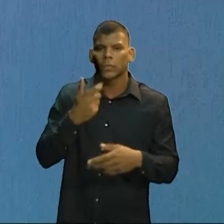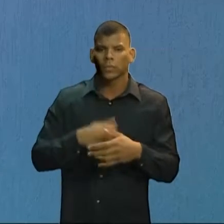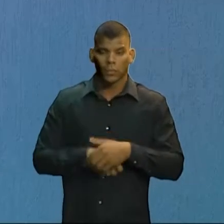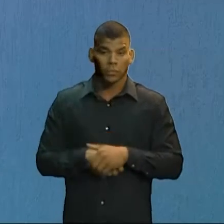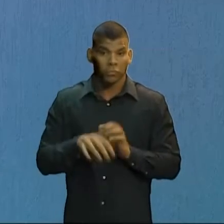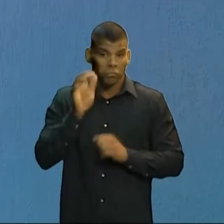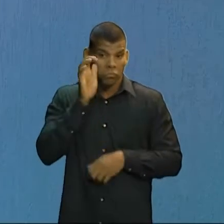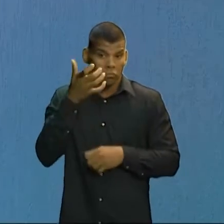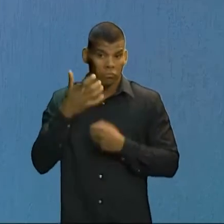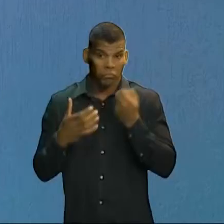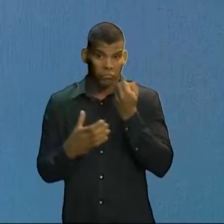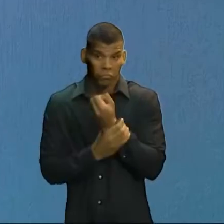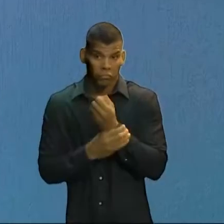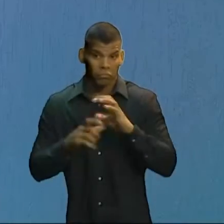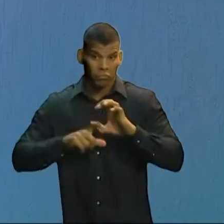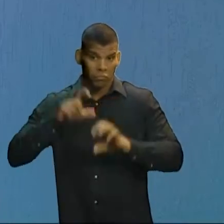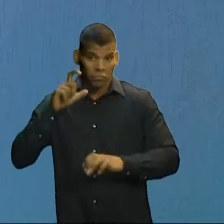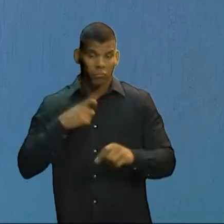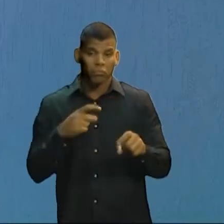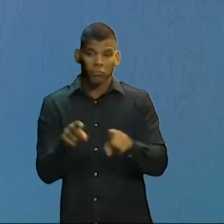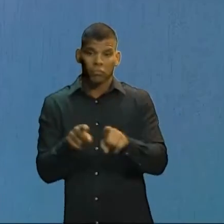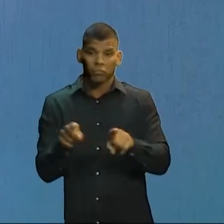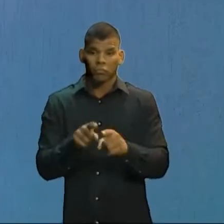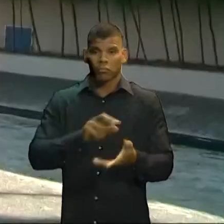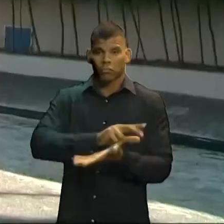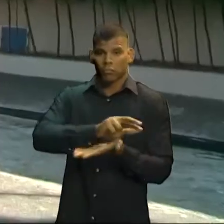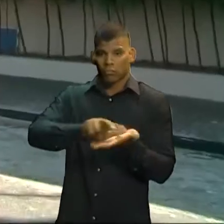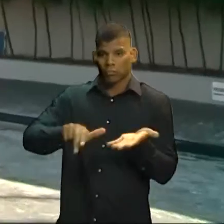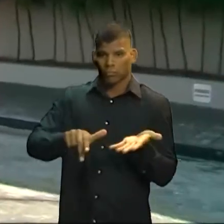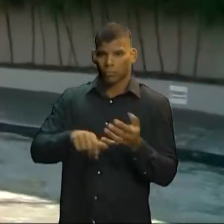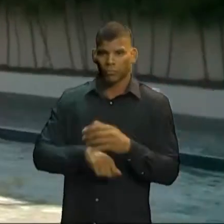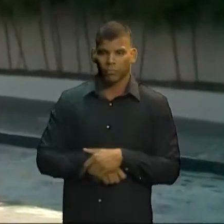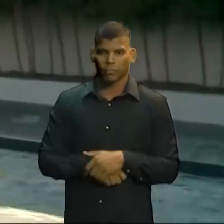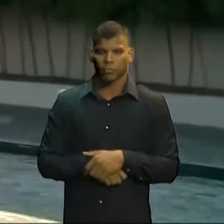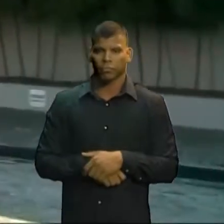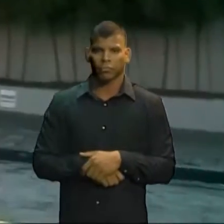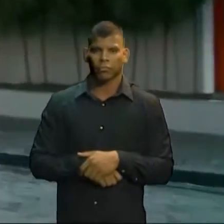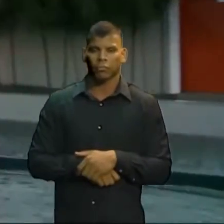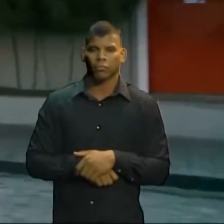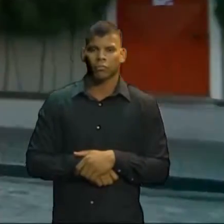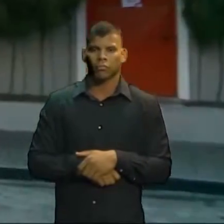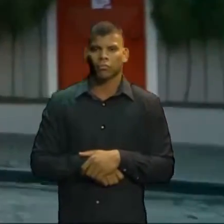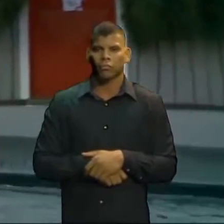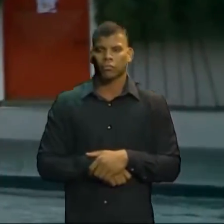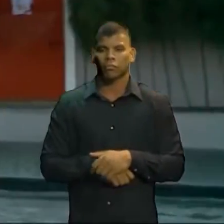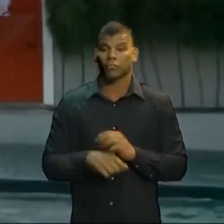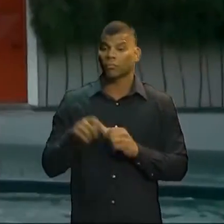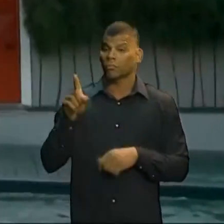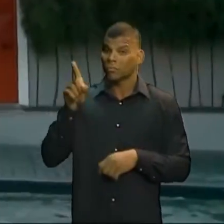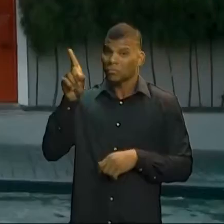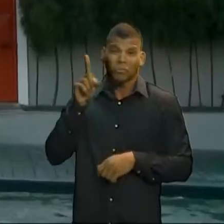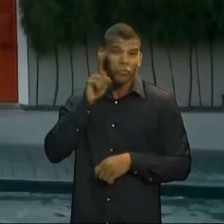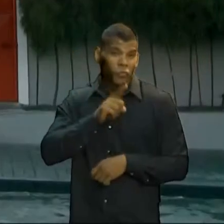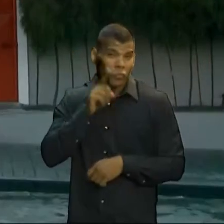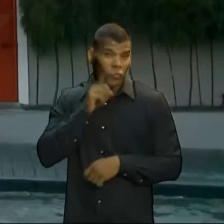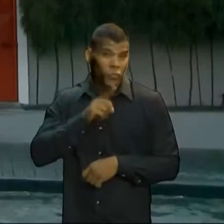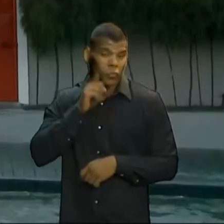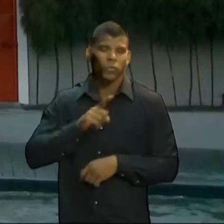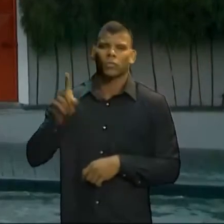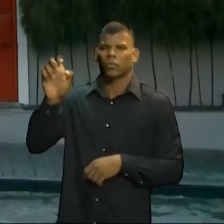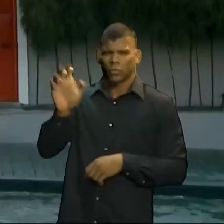solução segura e independente para vários negócios. Mais conhecidos nos Estados Unidos e Europa,